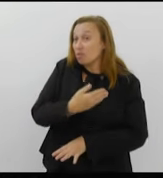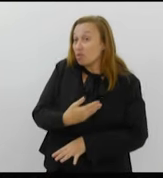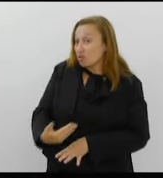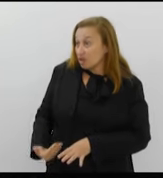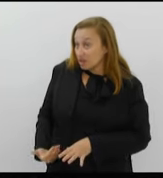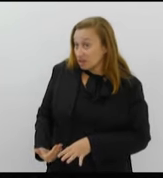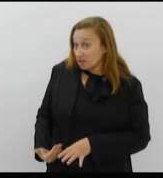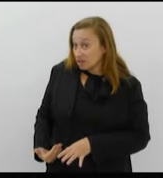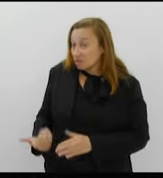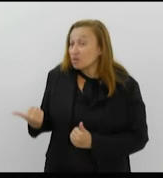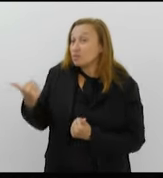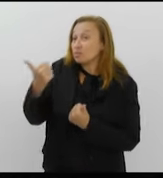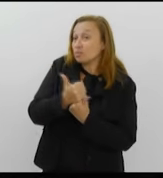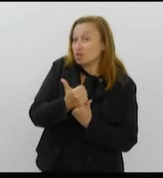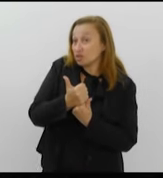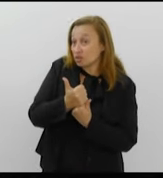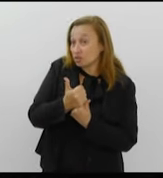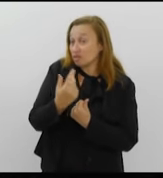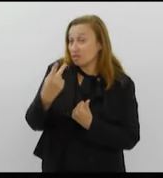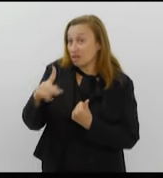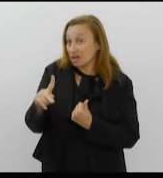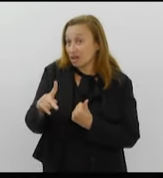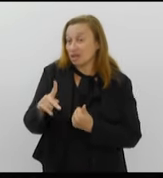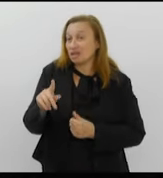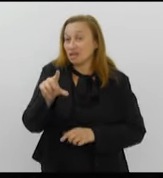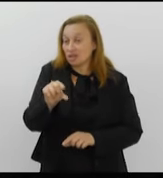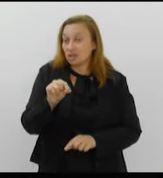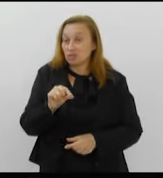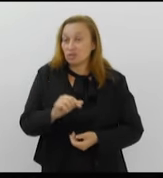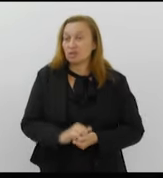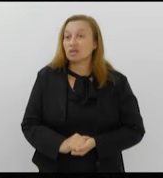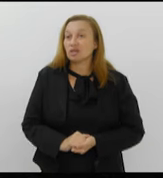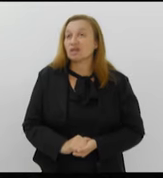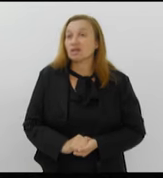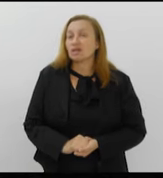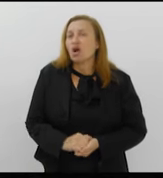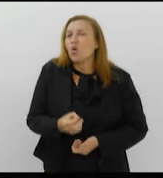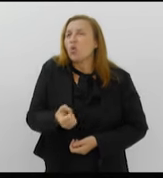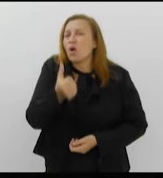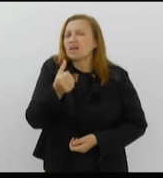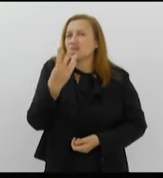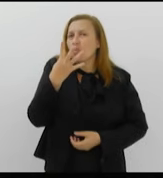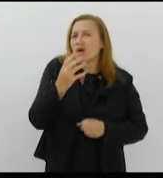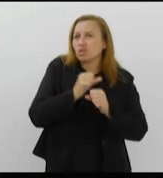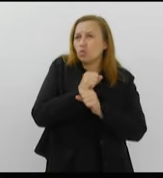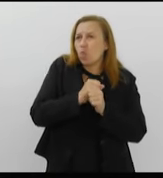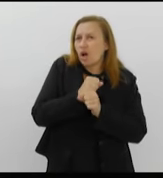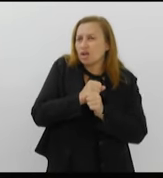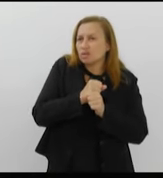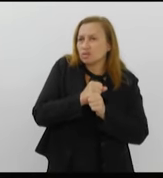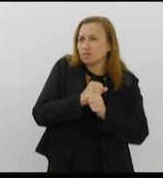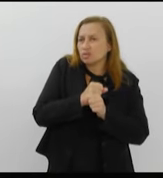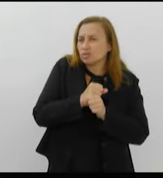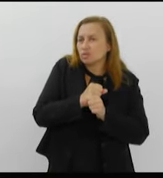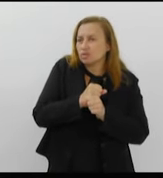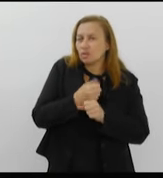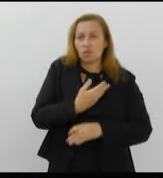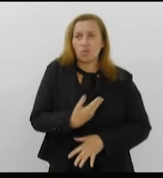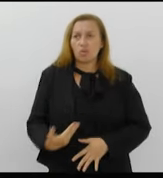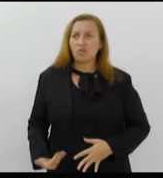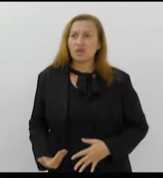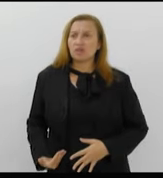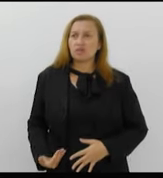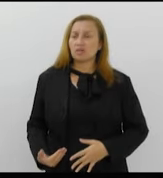lhe sucedeu, sendo que ele está aí há quatro anos e quebrado no cargo e ainda